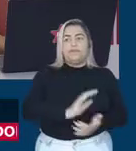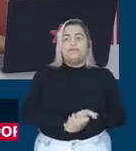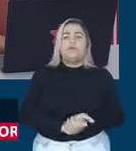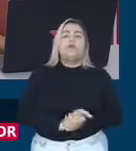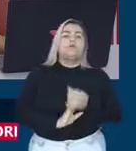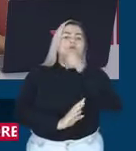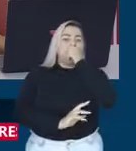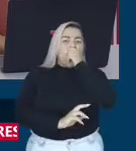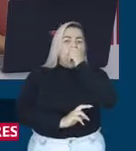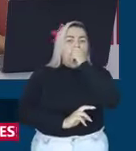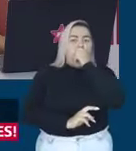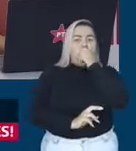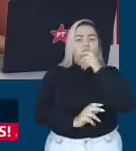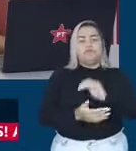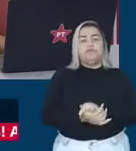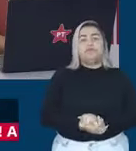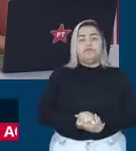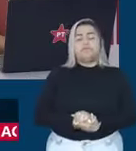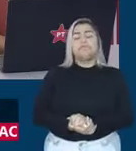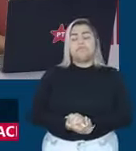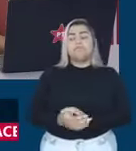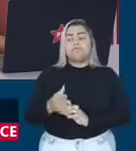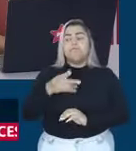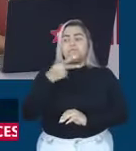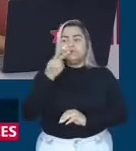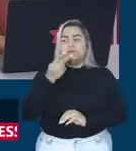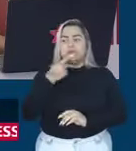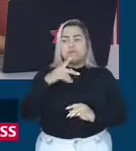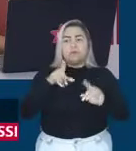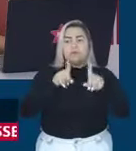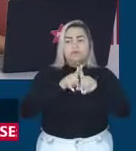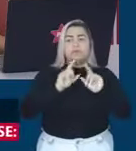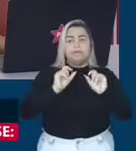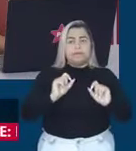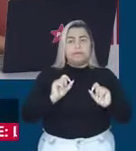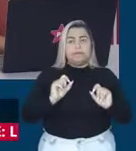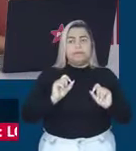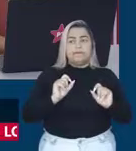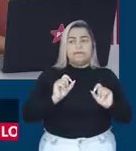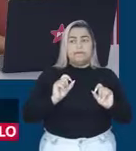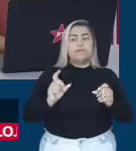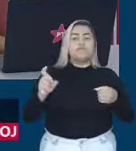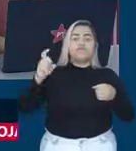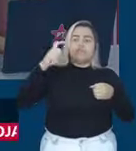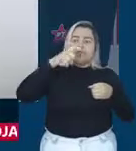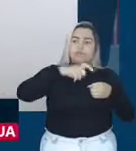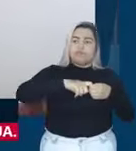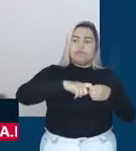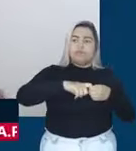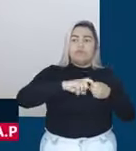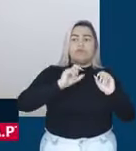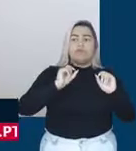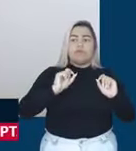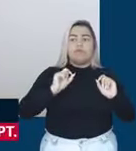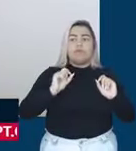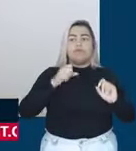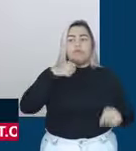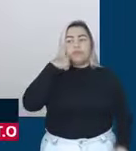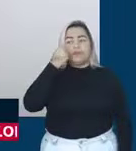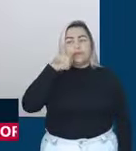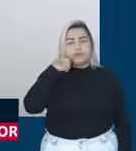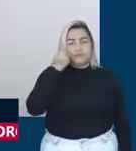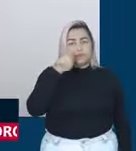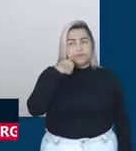Amanda, eu faço questão de falar um pouco da Comissão de Direitos Humanos, que eu voltei a ser presidente. É como os senadores aqui